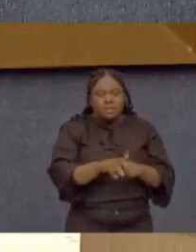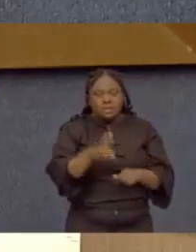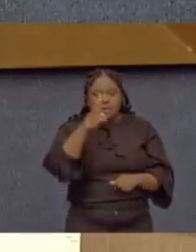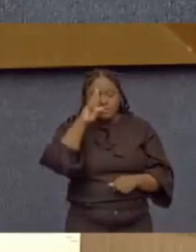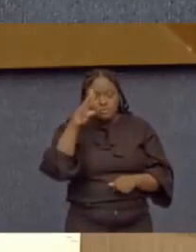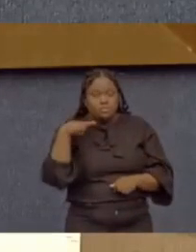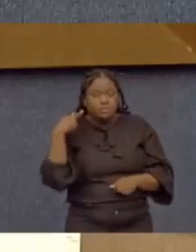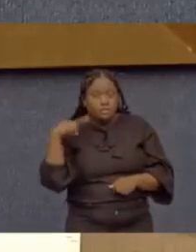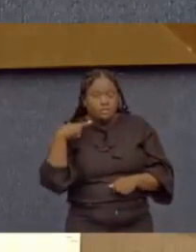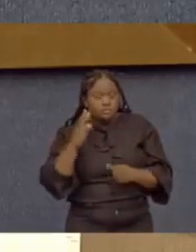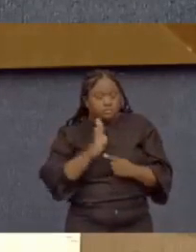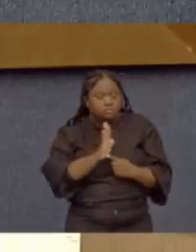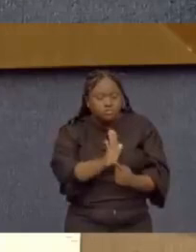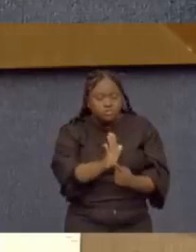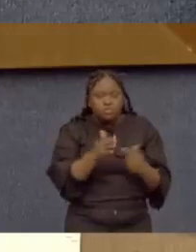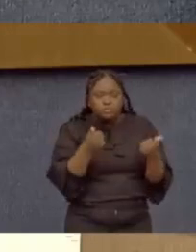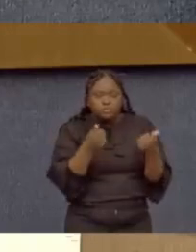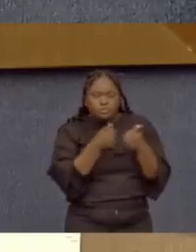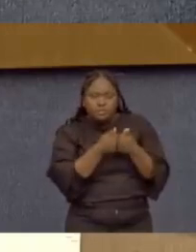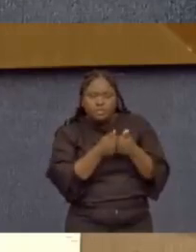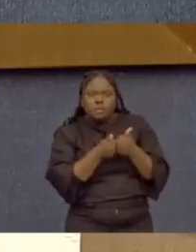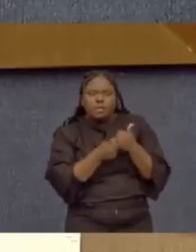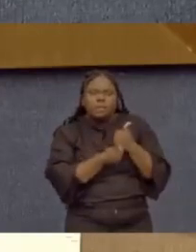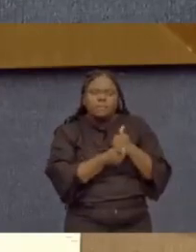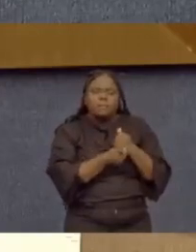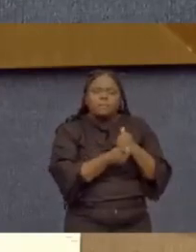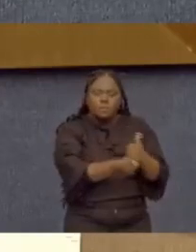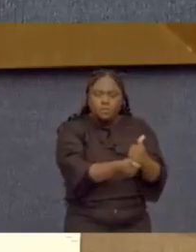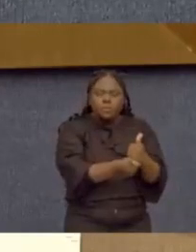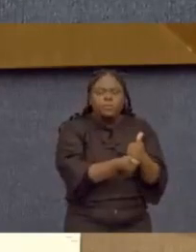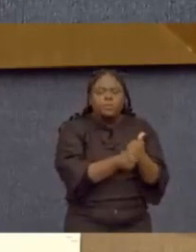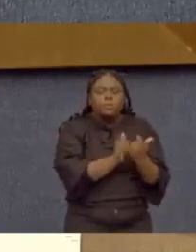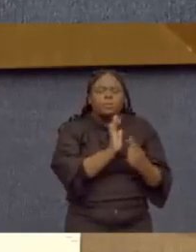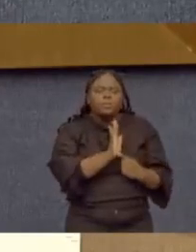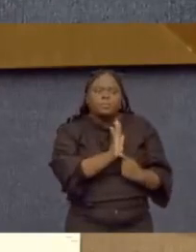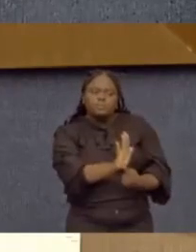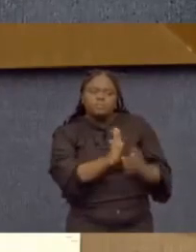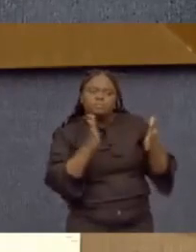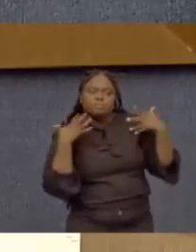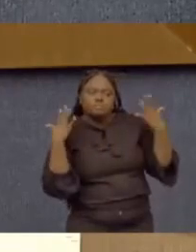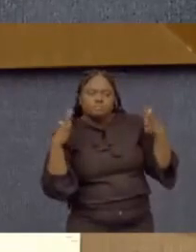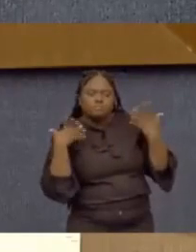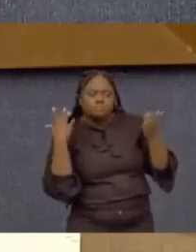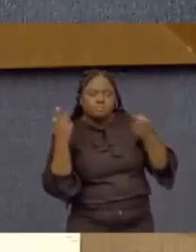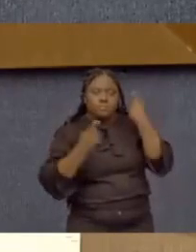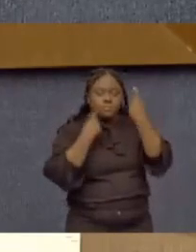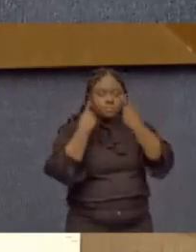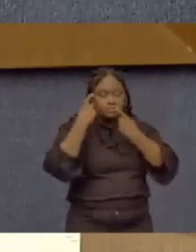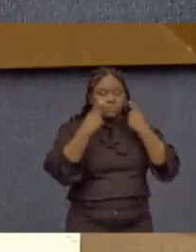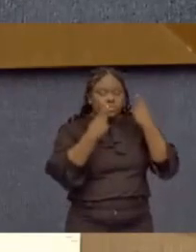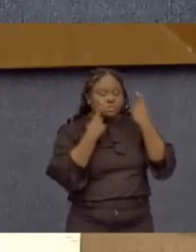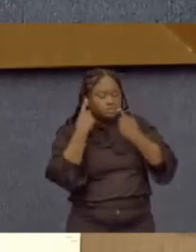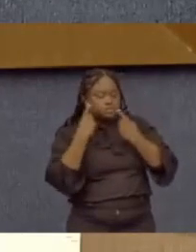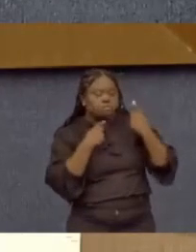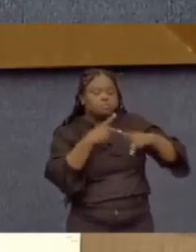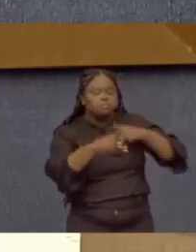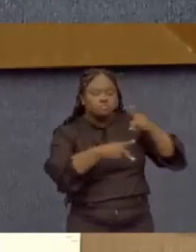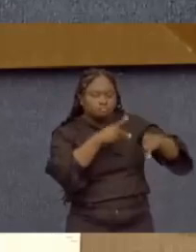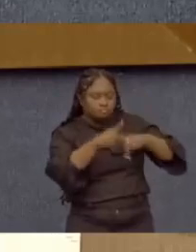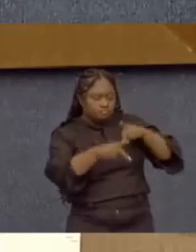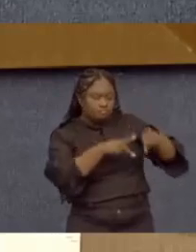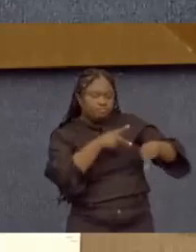senhor vereador demonstrou proximidade, demonstrou apoio, demonstrou alegria, preocupação com a